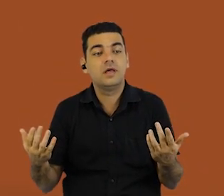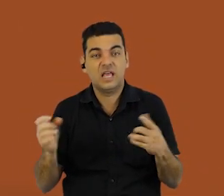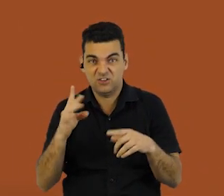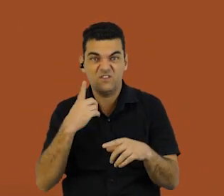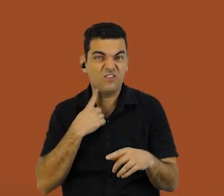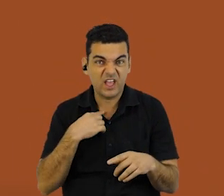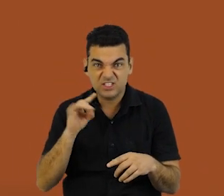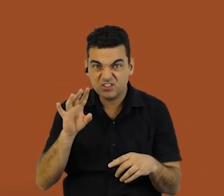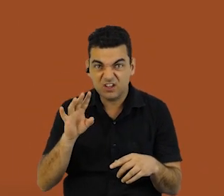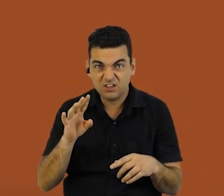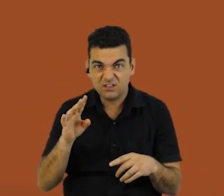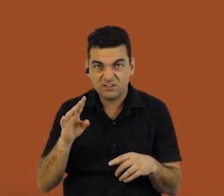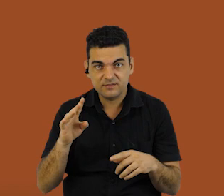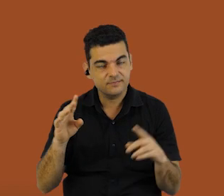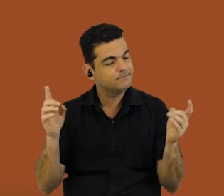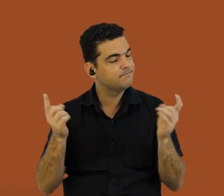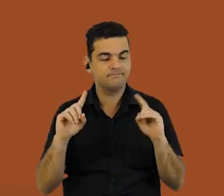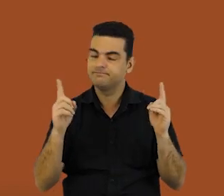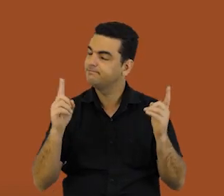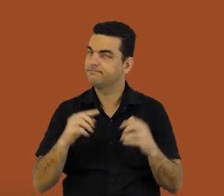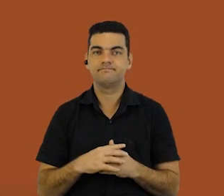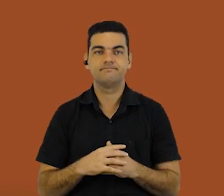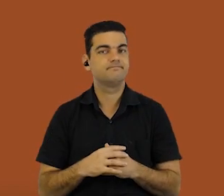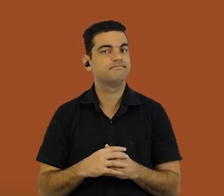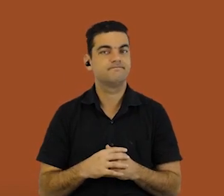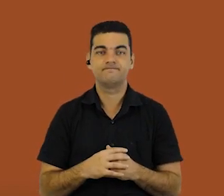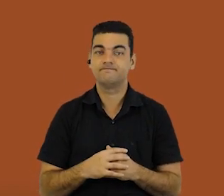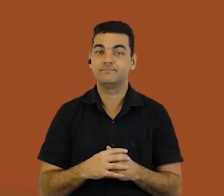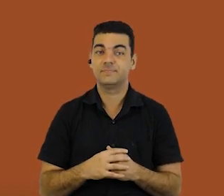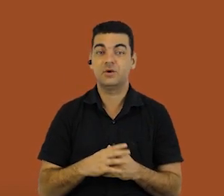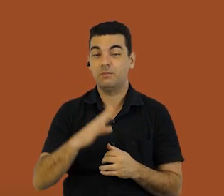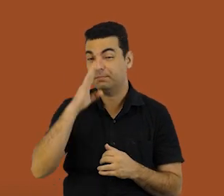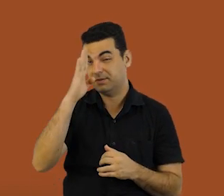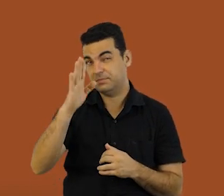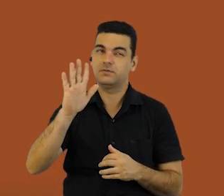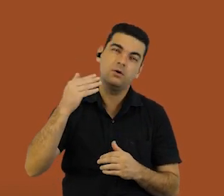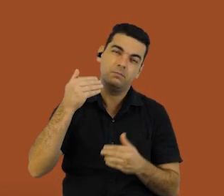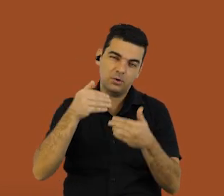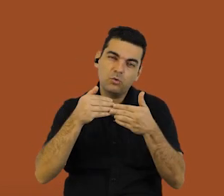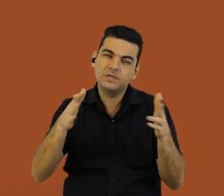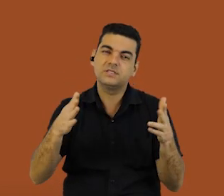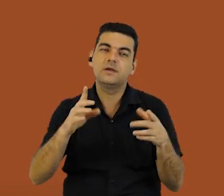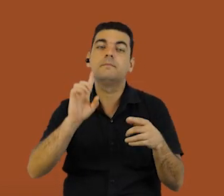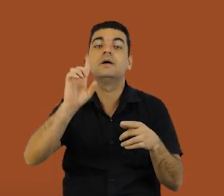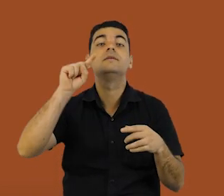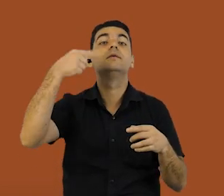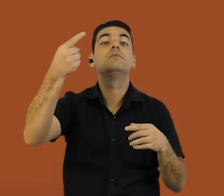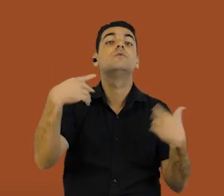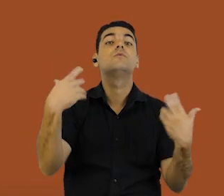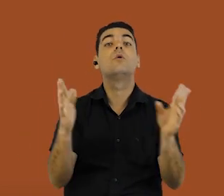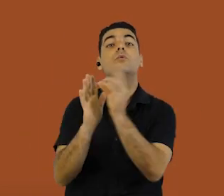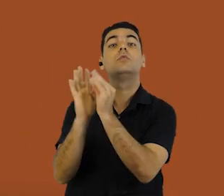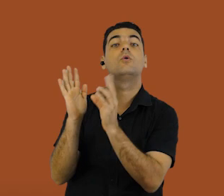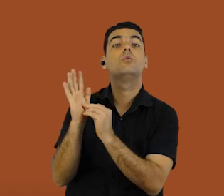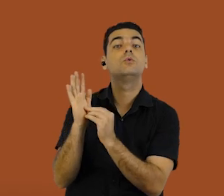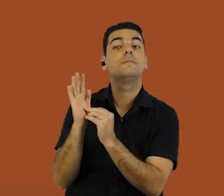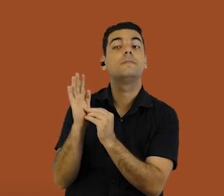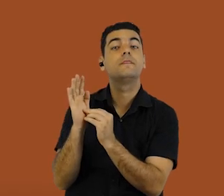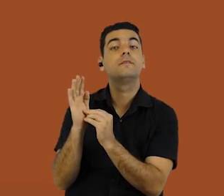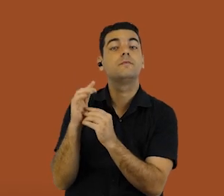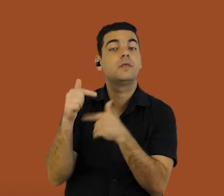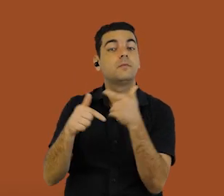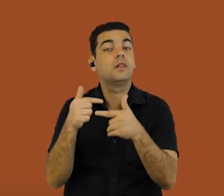pelo desejo. O desejar, na realidade, é o primeiro degrau para você começar